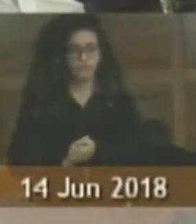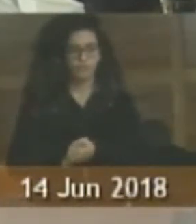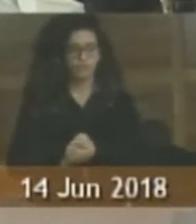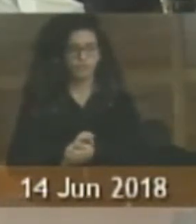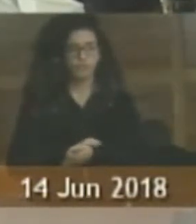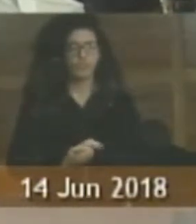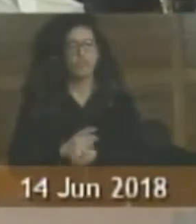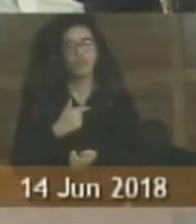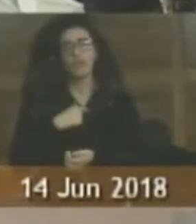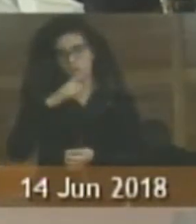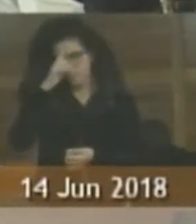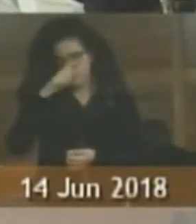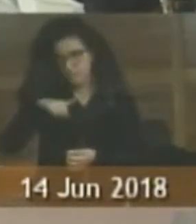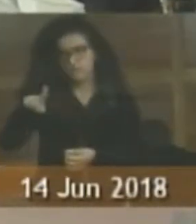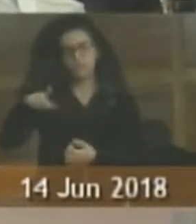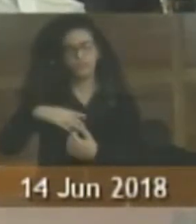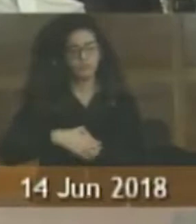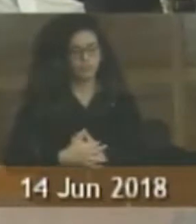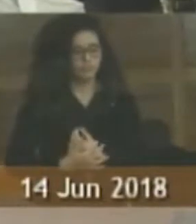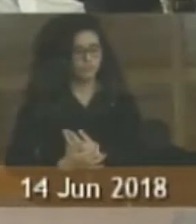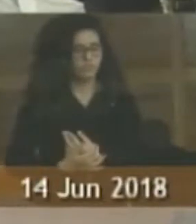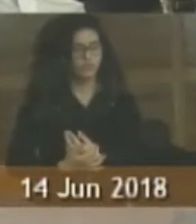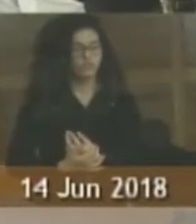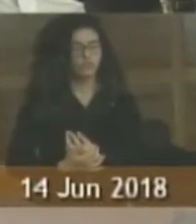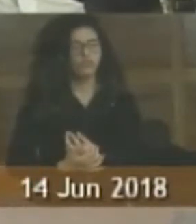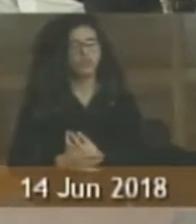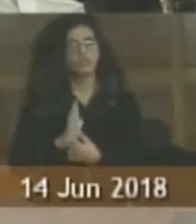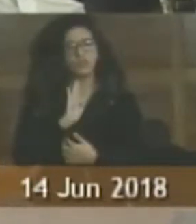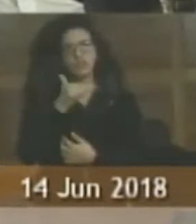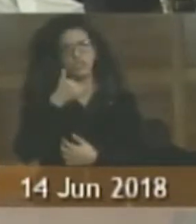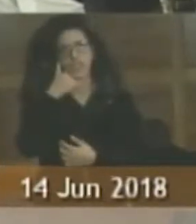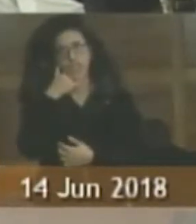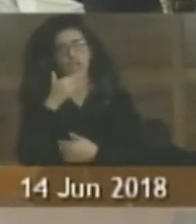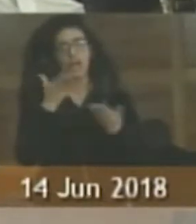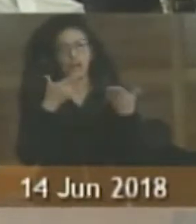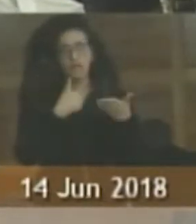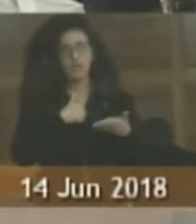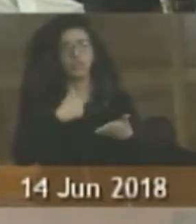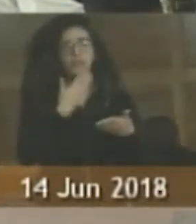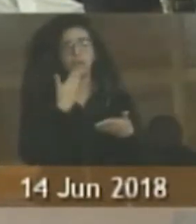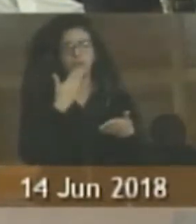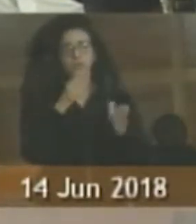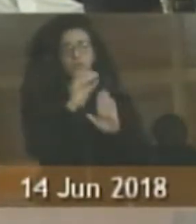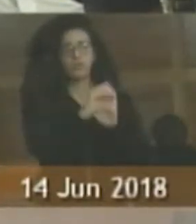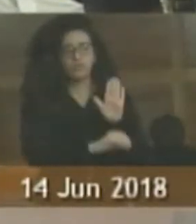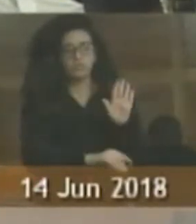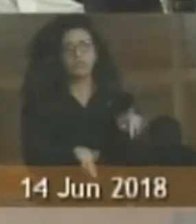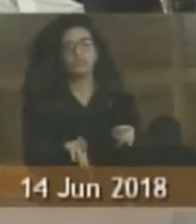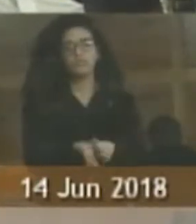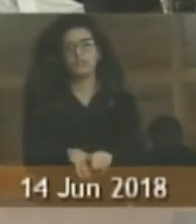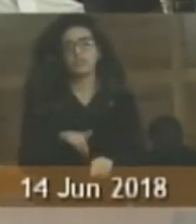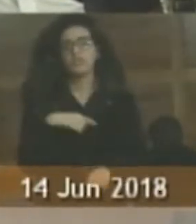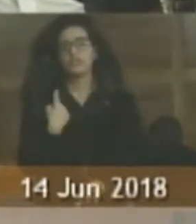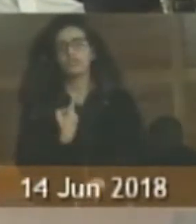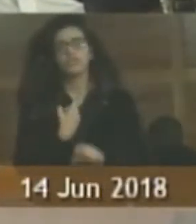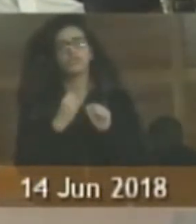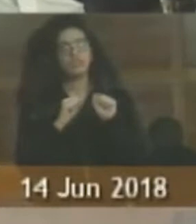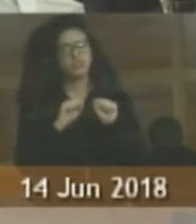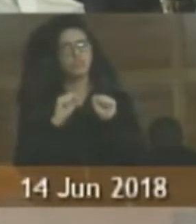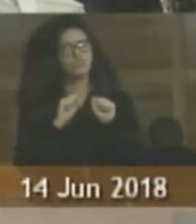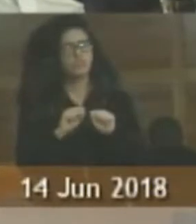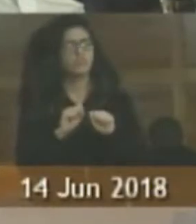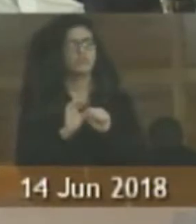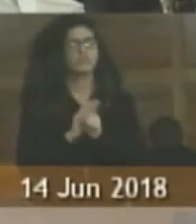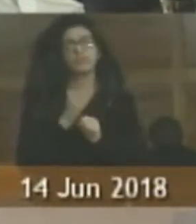fazer um encaminhamento aqui, já fiz através do telefone, vou fazer formalmente através de ofício para que a gente possa restabelecer